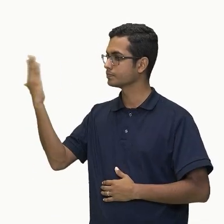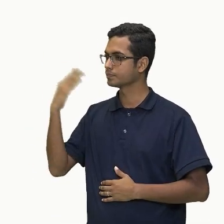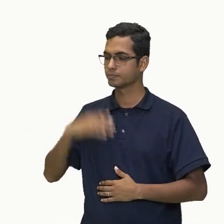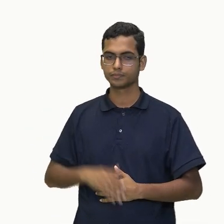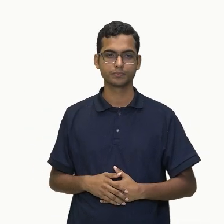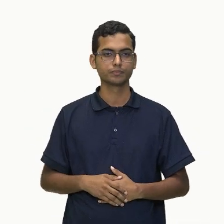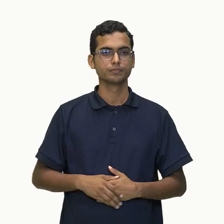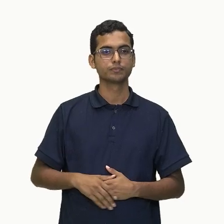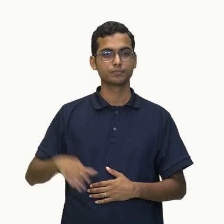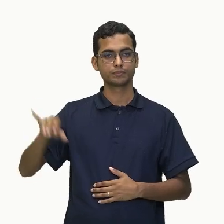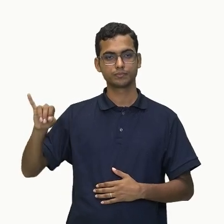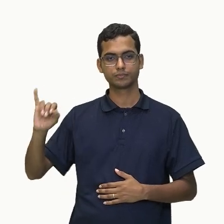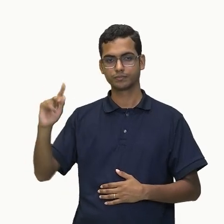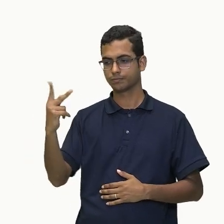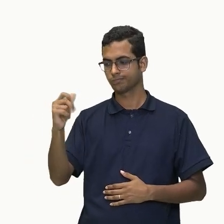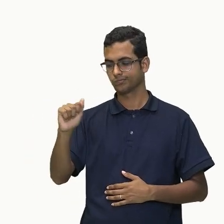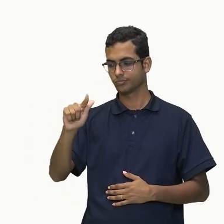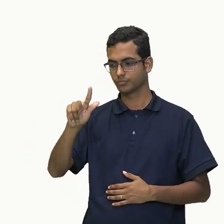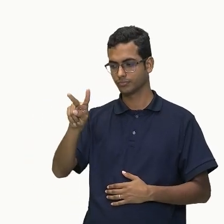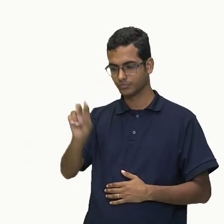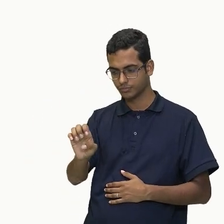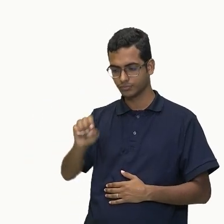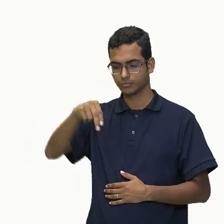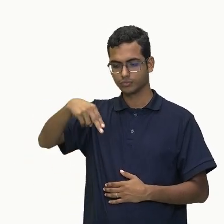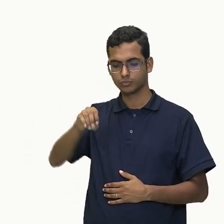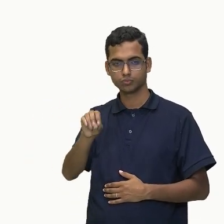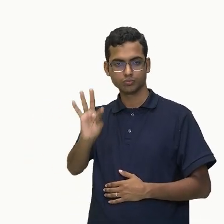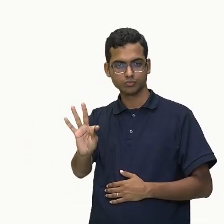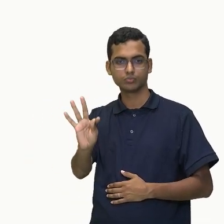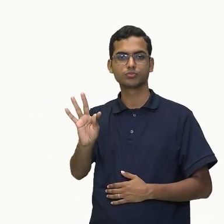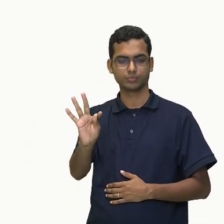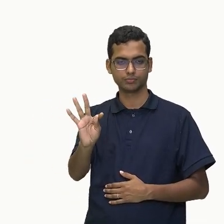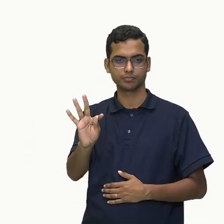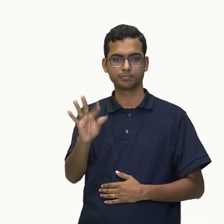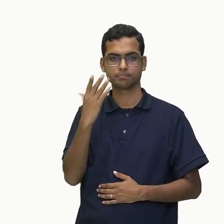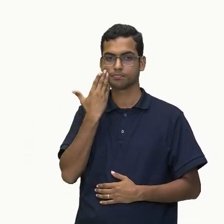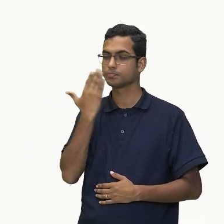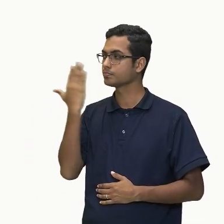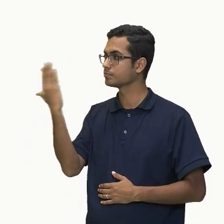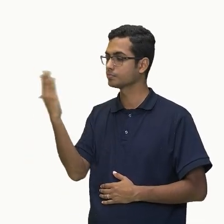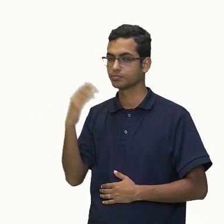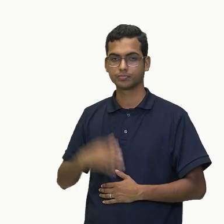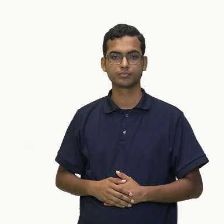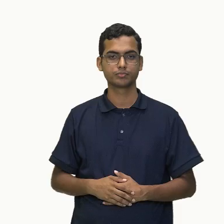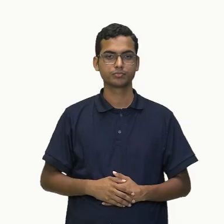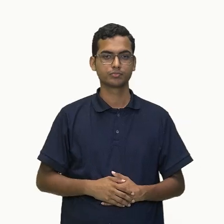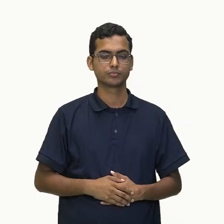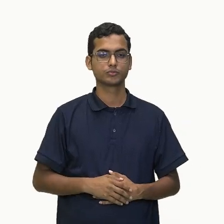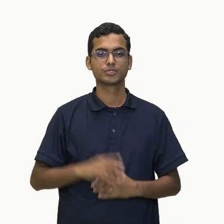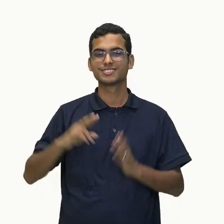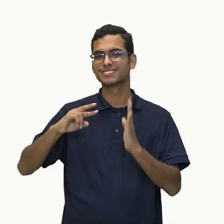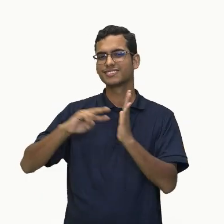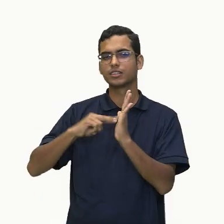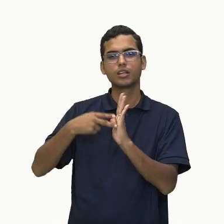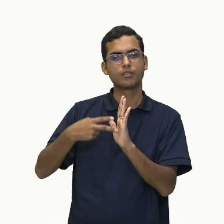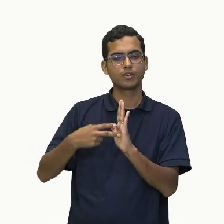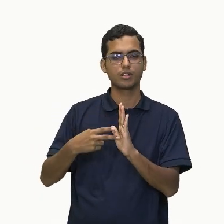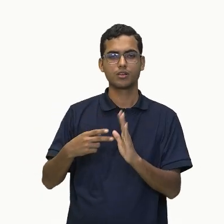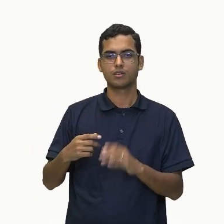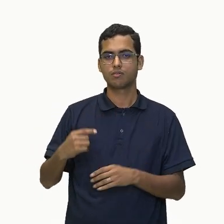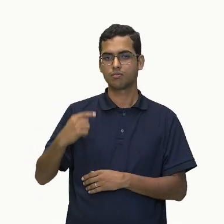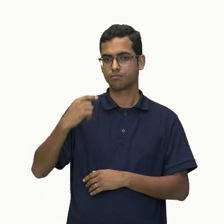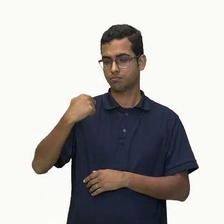Aqui, I have not, I have not. Eu não tenho. Então,